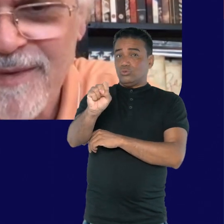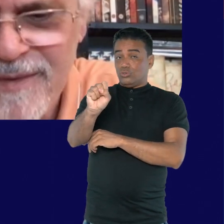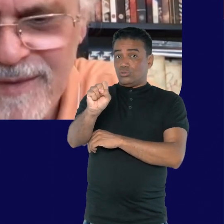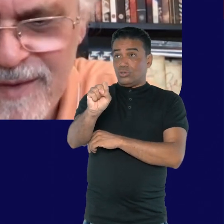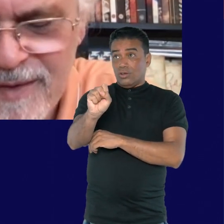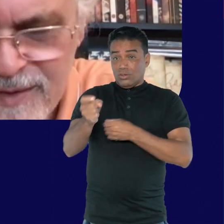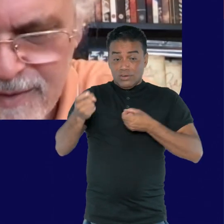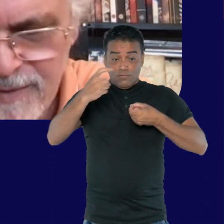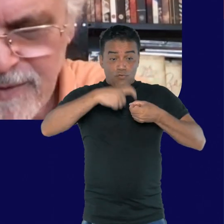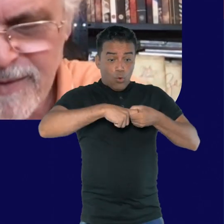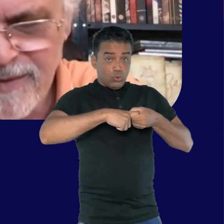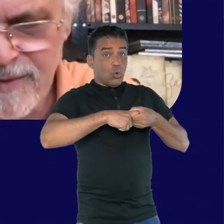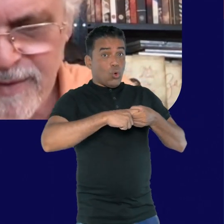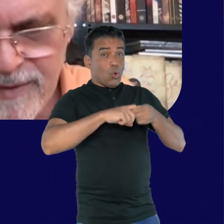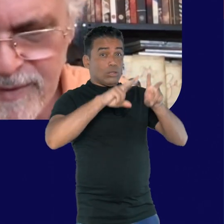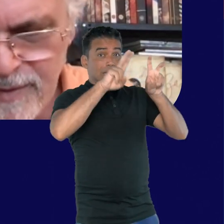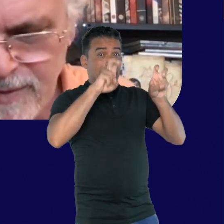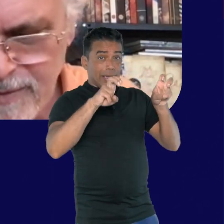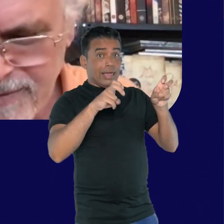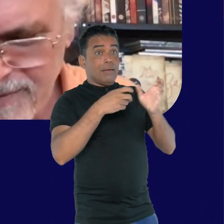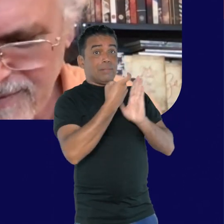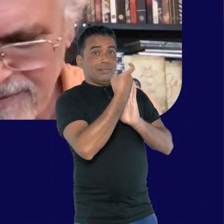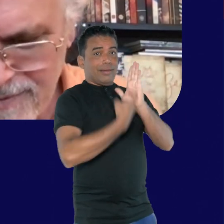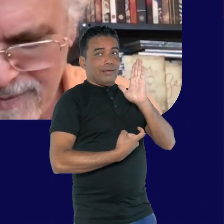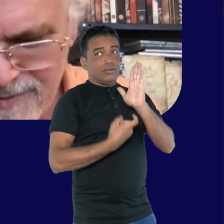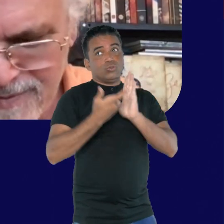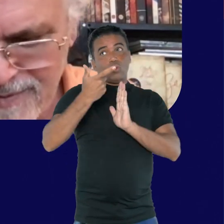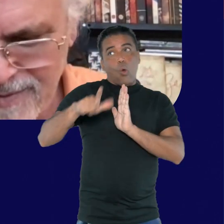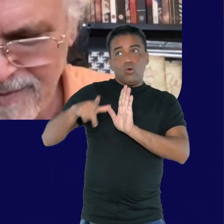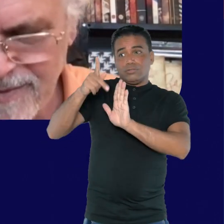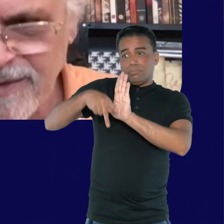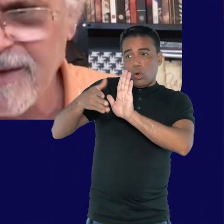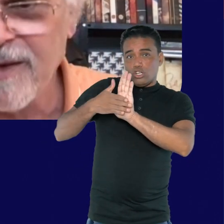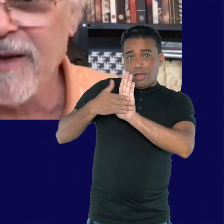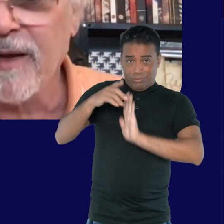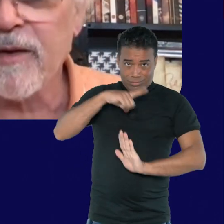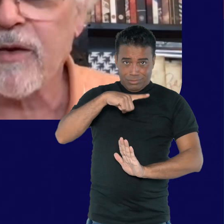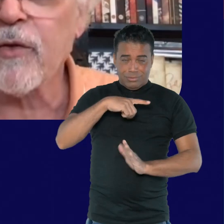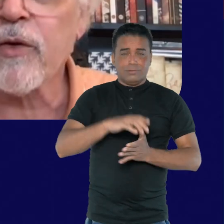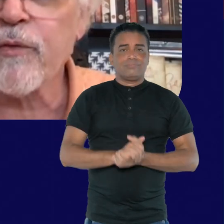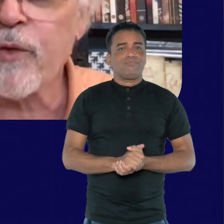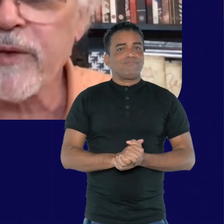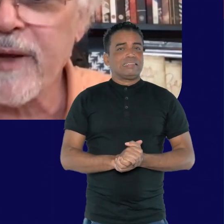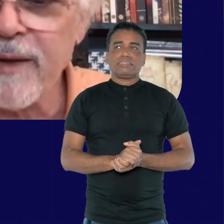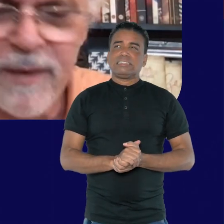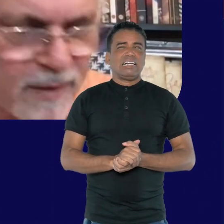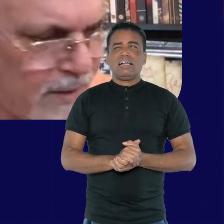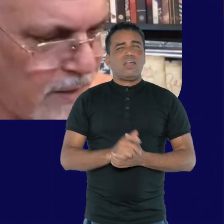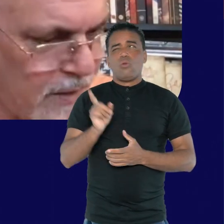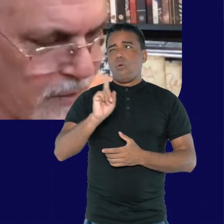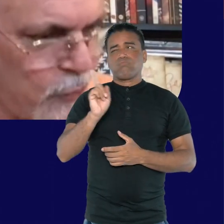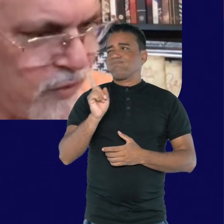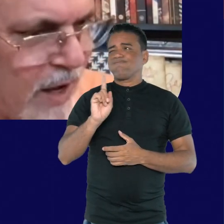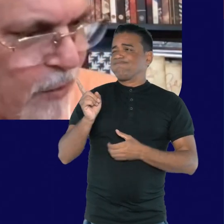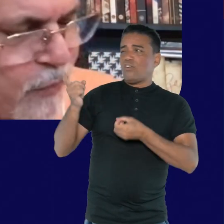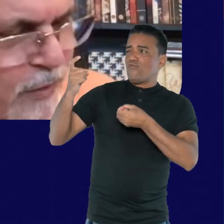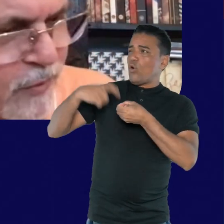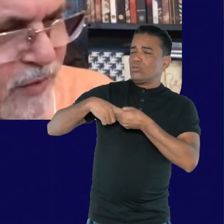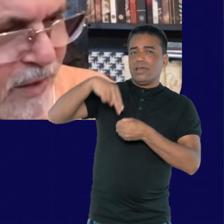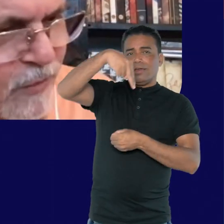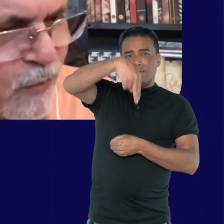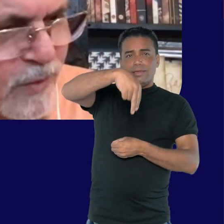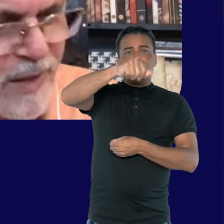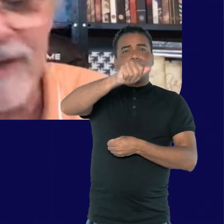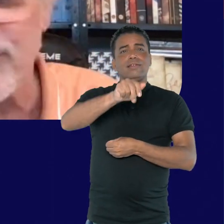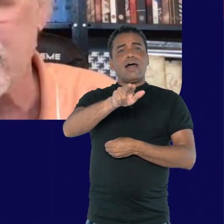nesse texto recentemente? Você está trabalhando com outros textos? Não, eu não voltei nos